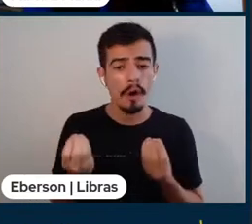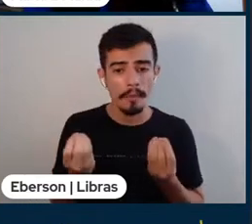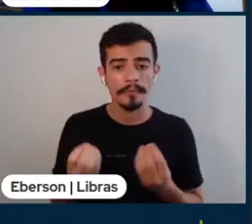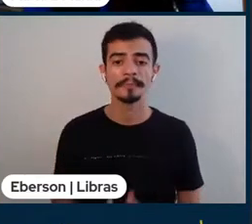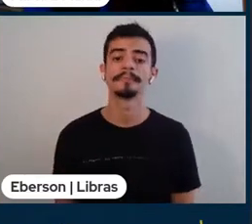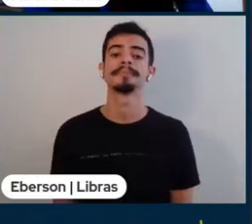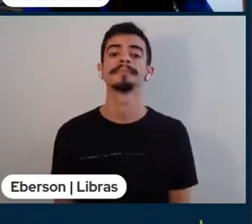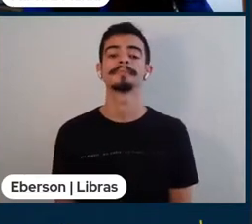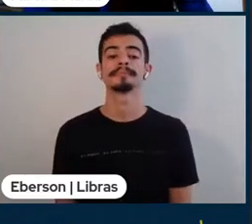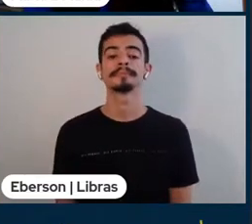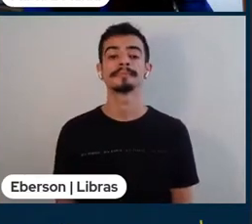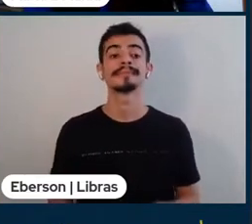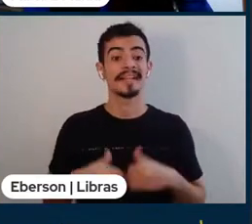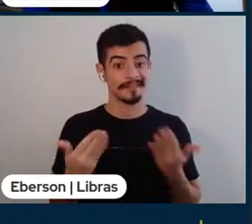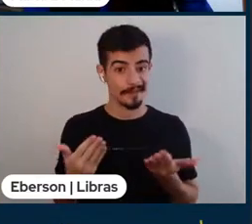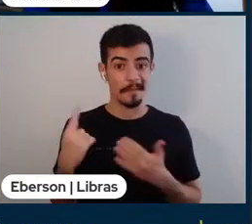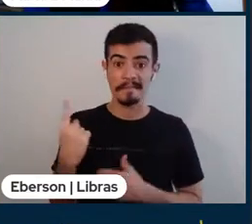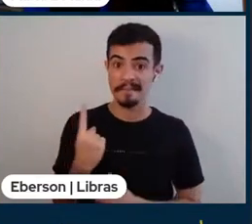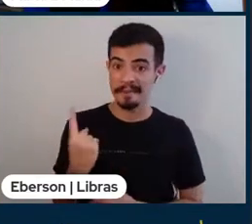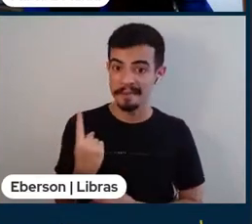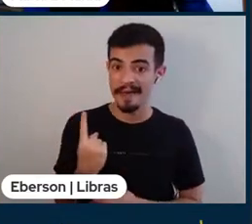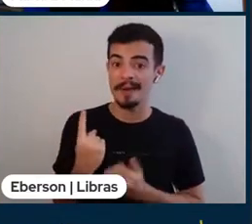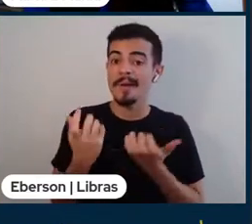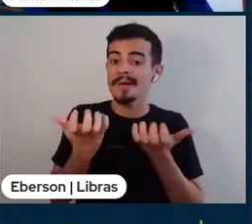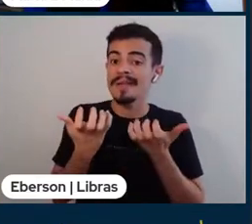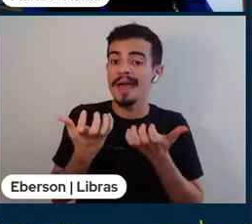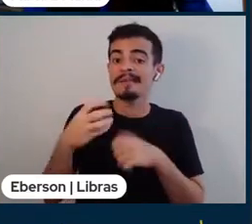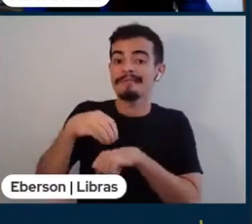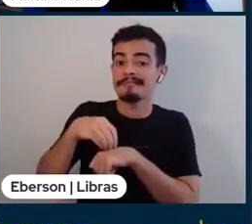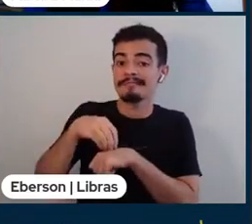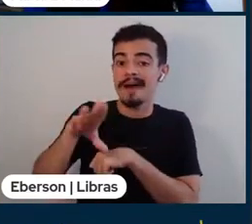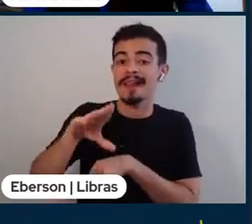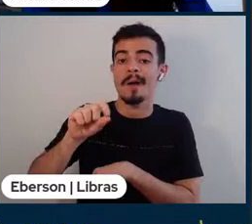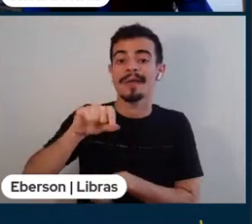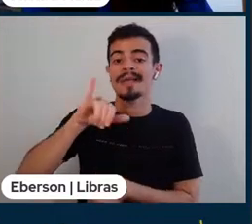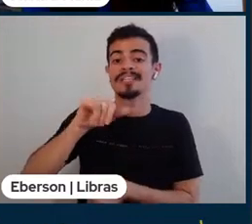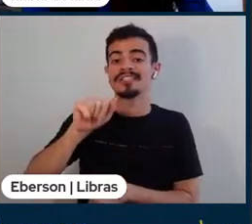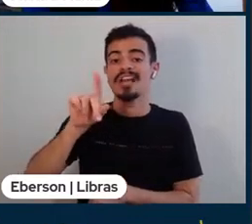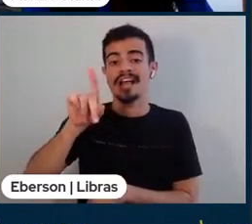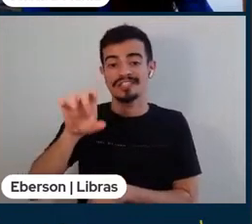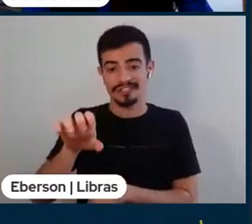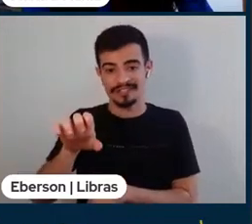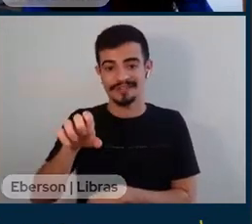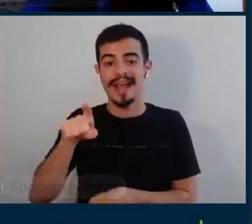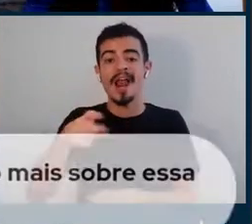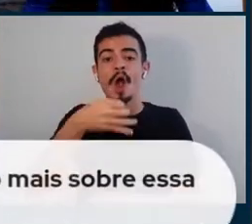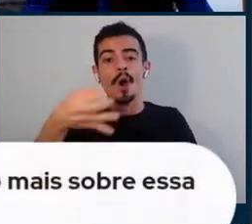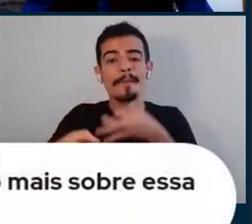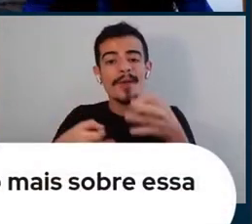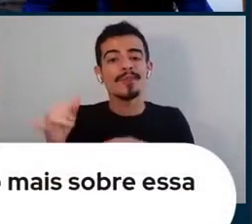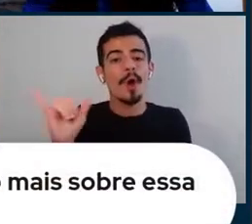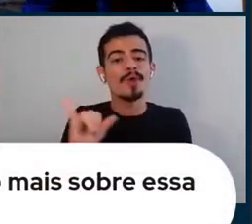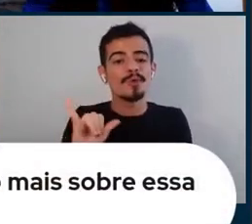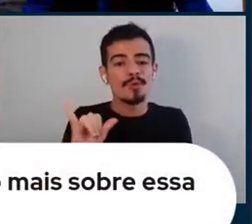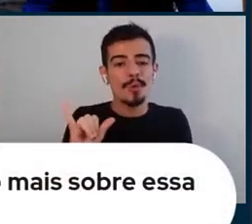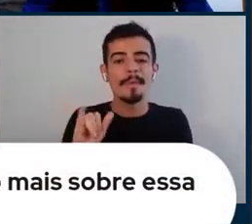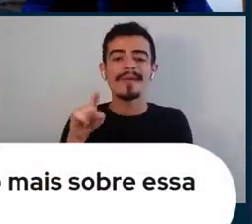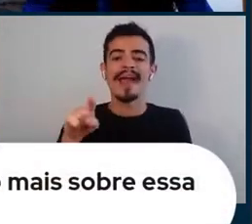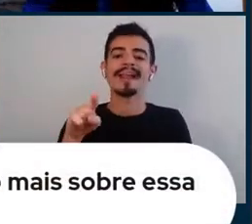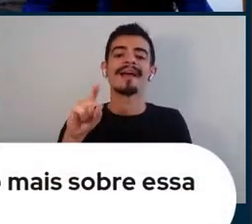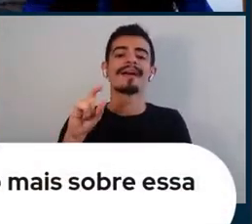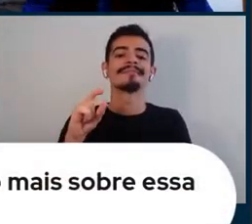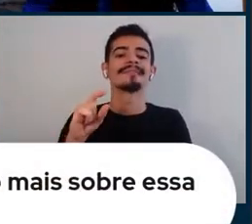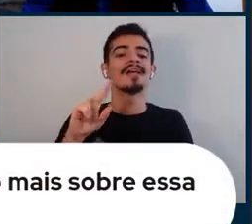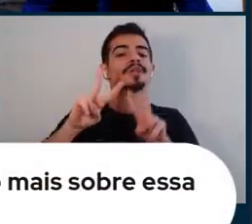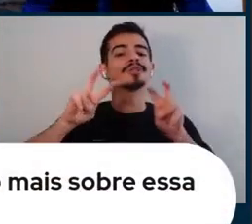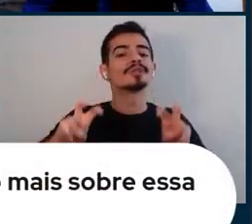Então, primeiro eu queria falar para a Jade que a primeira conferência que ela comentou aqui no YouTube, que ela participa sobre o